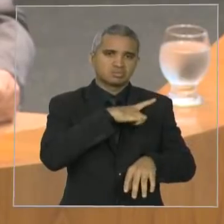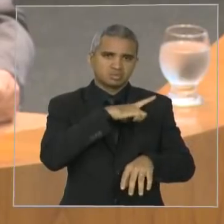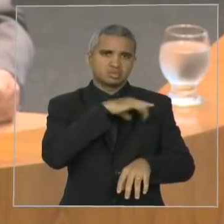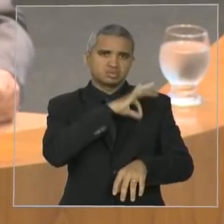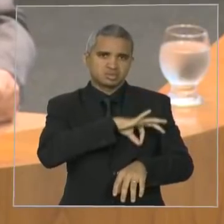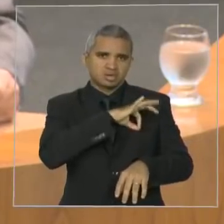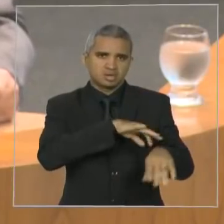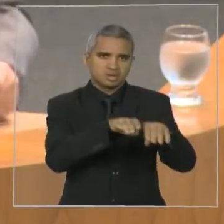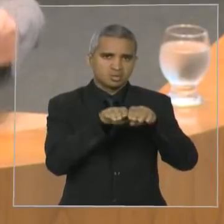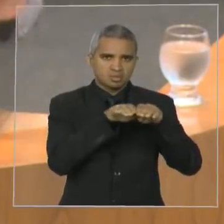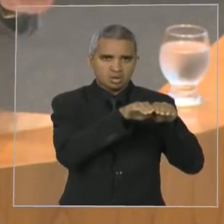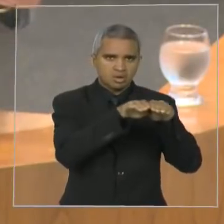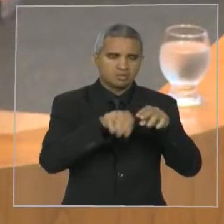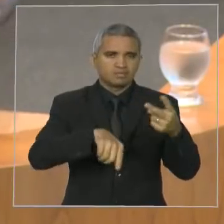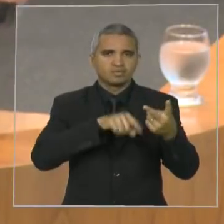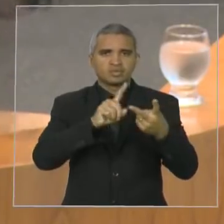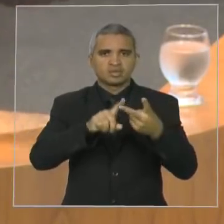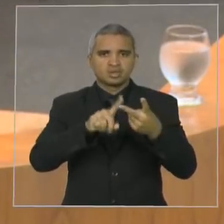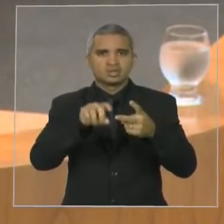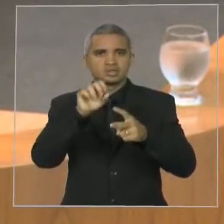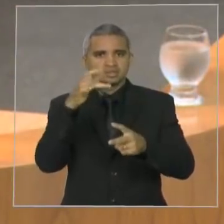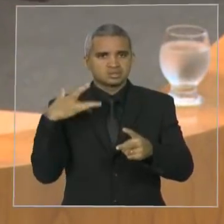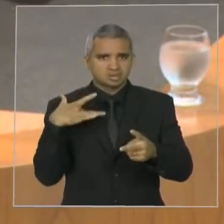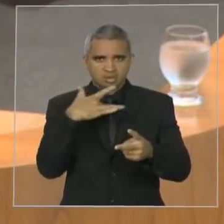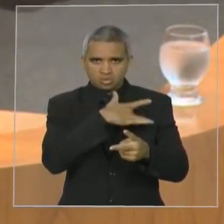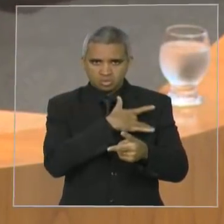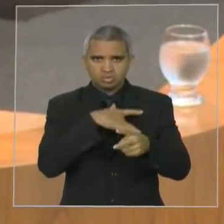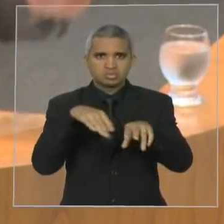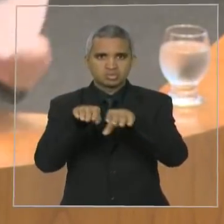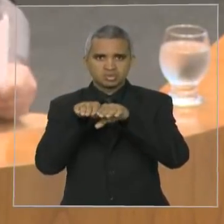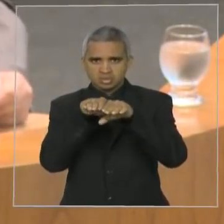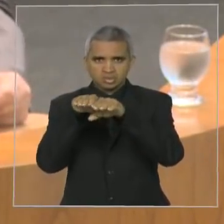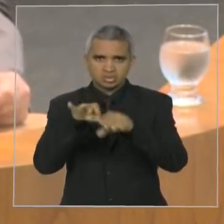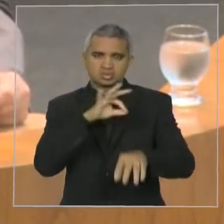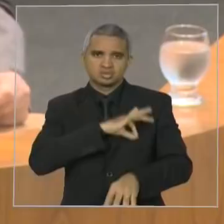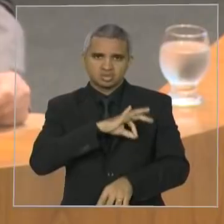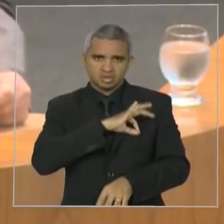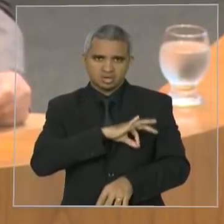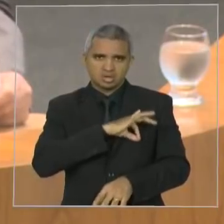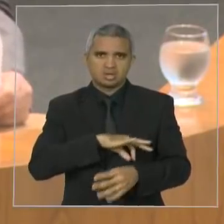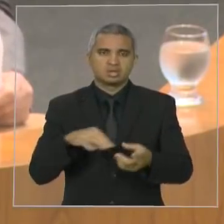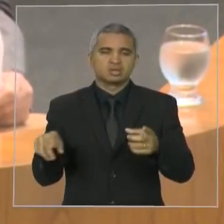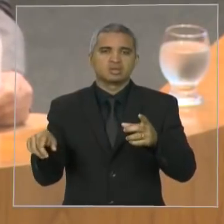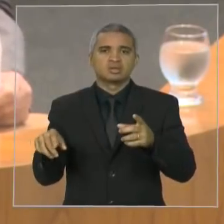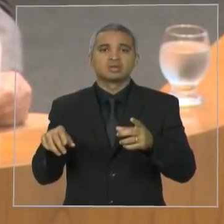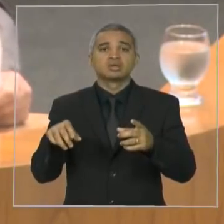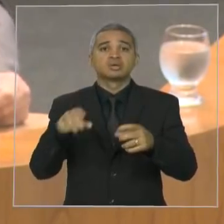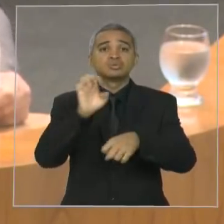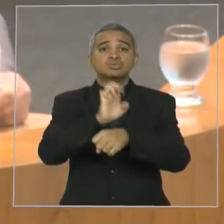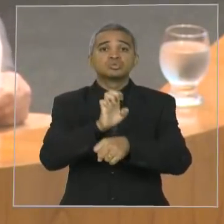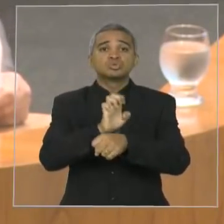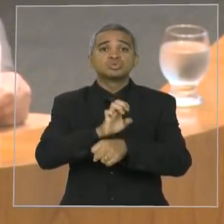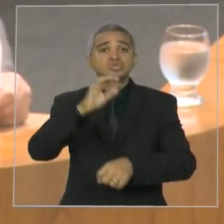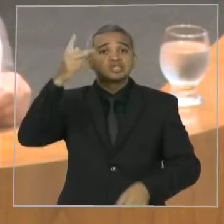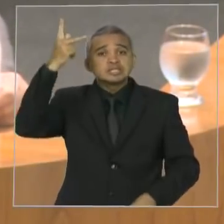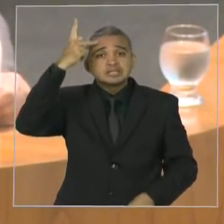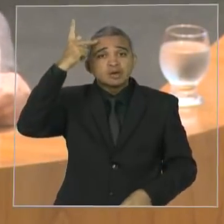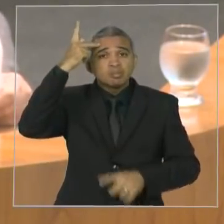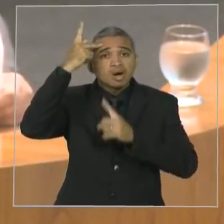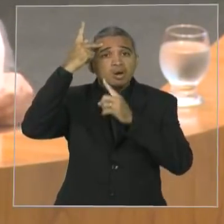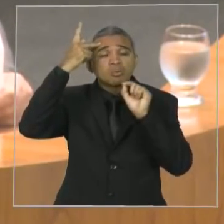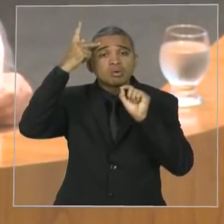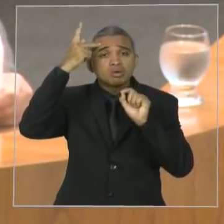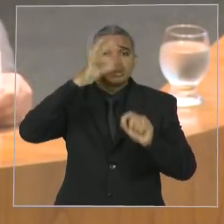do Ministério da Segurança, o governo federal deverá, de imediato, seu primeiro trabalho, sua